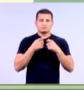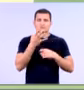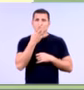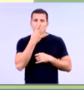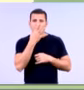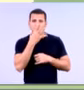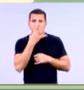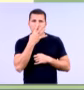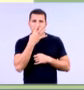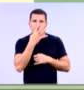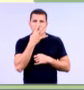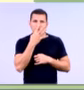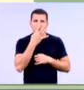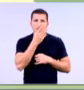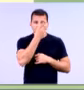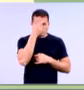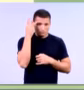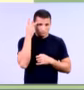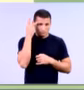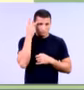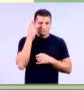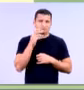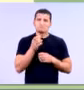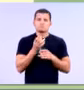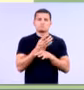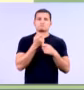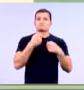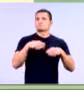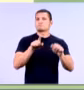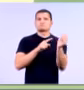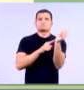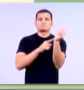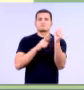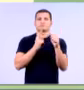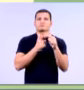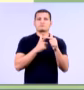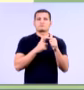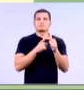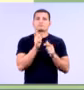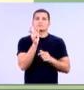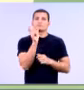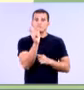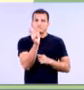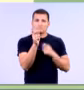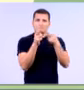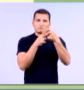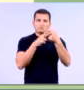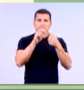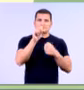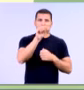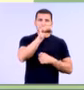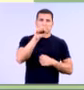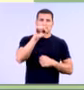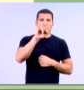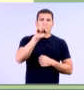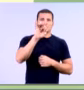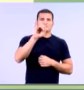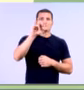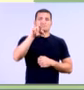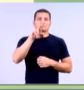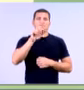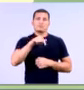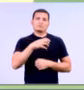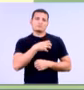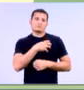assistiu os feridos. Pronto, não precisa de preposição, porque o verbo assistir está no sentido de socorrer.